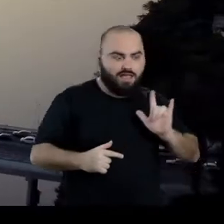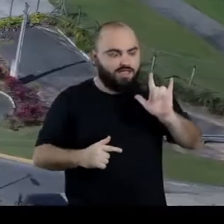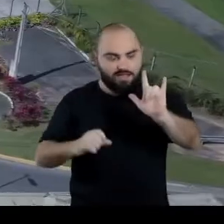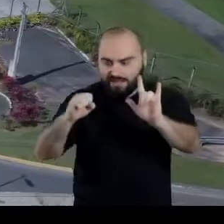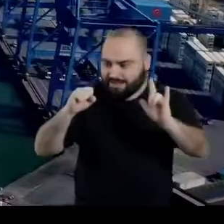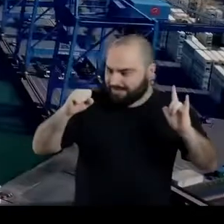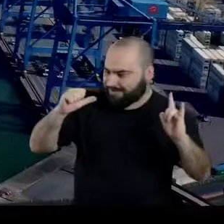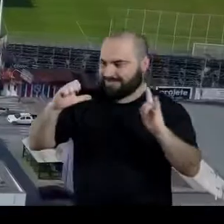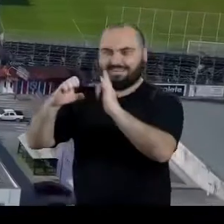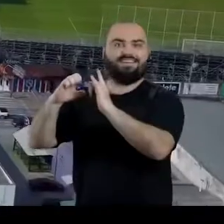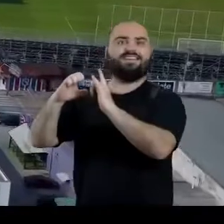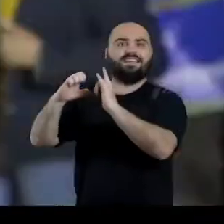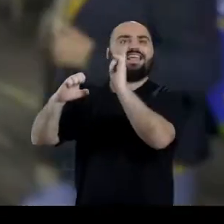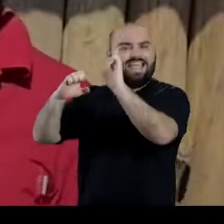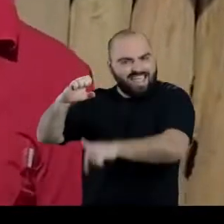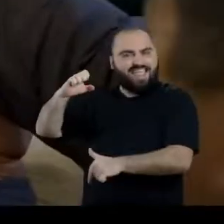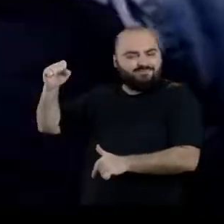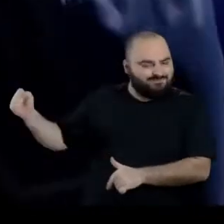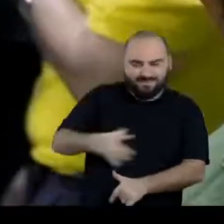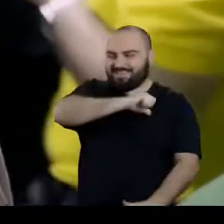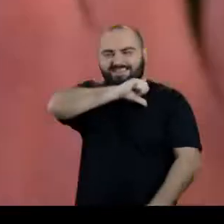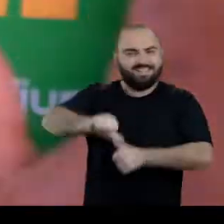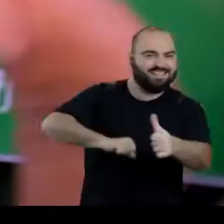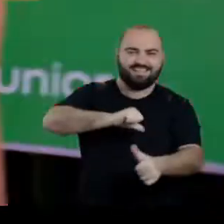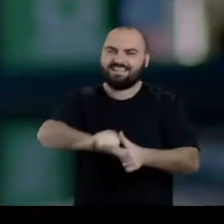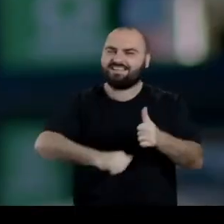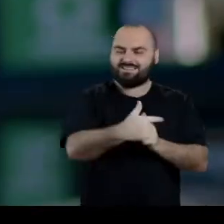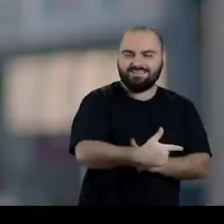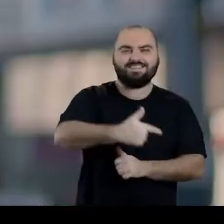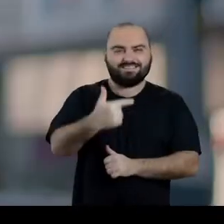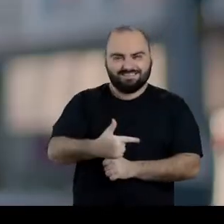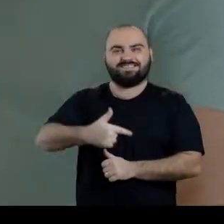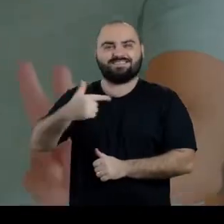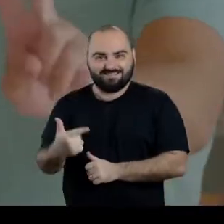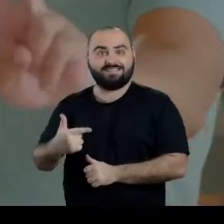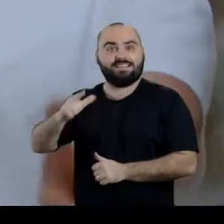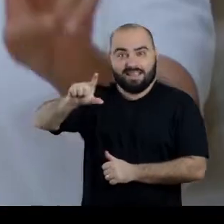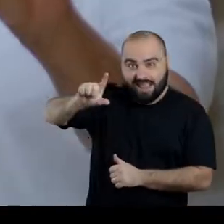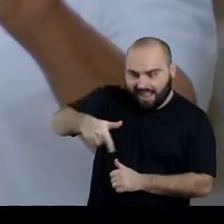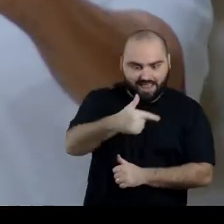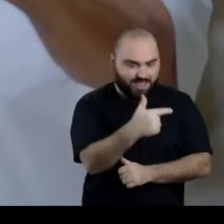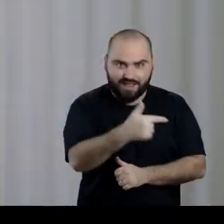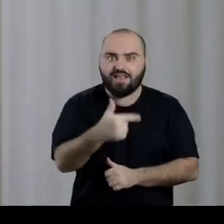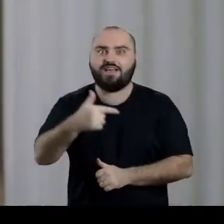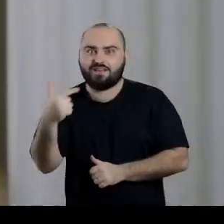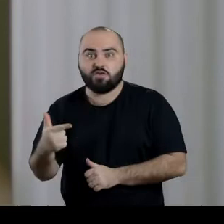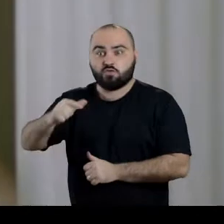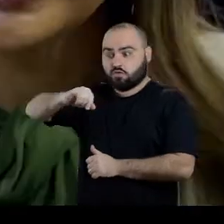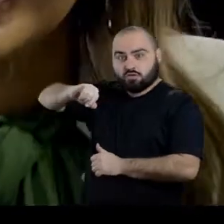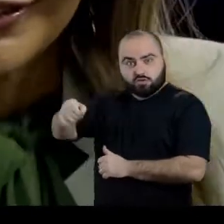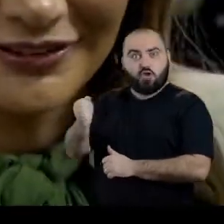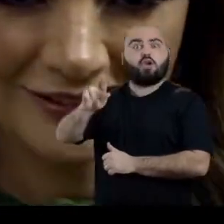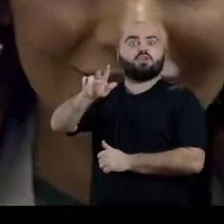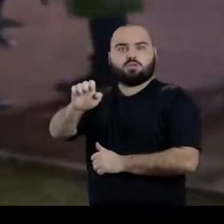É Santa Catarina, é pra renovar, é 222, é